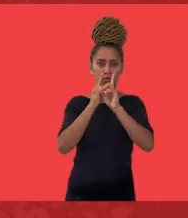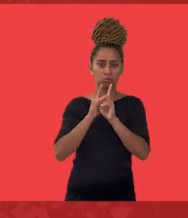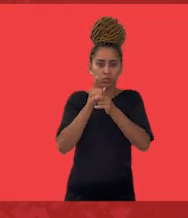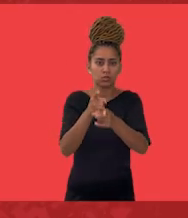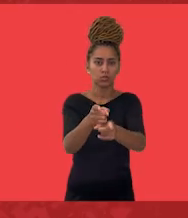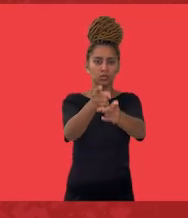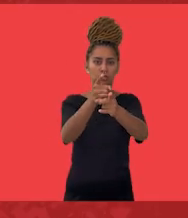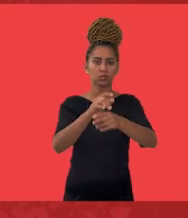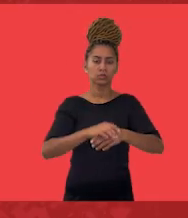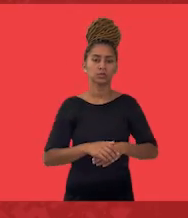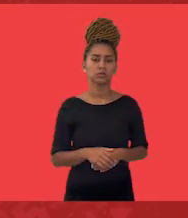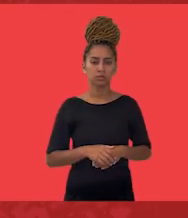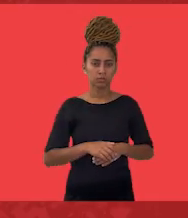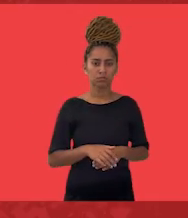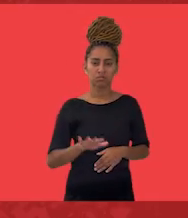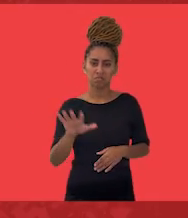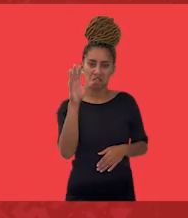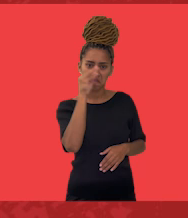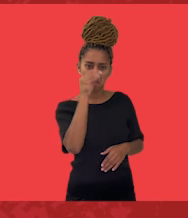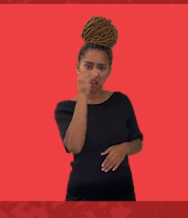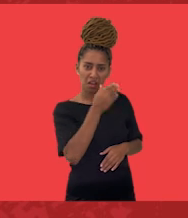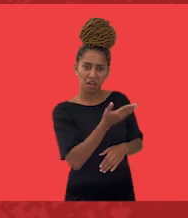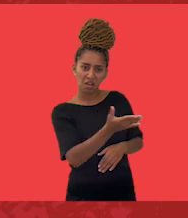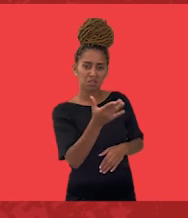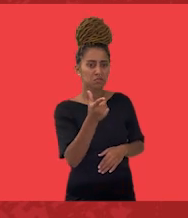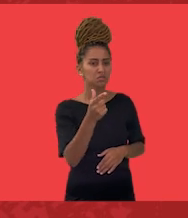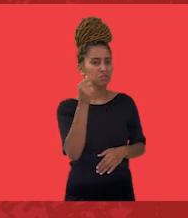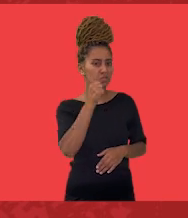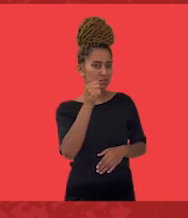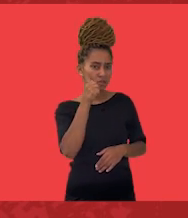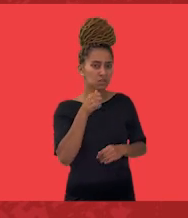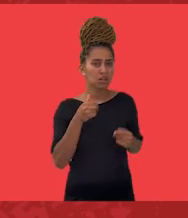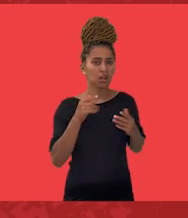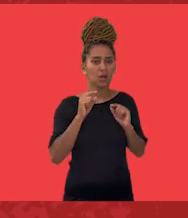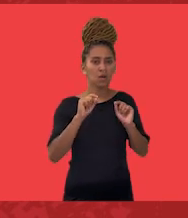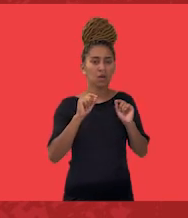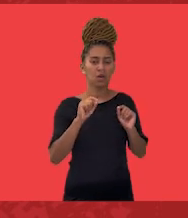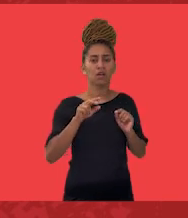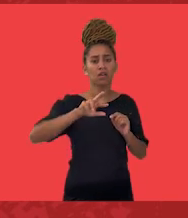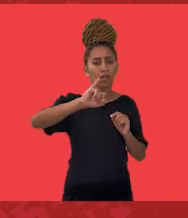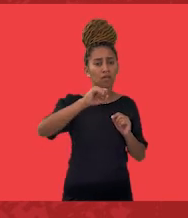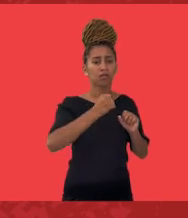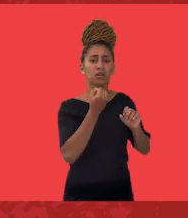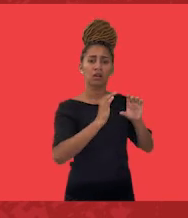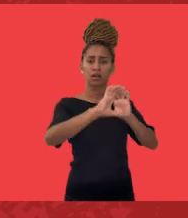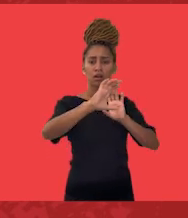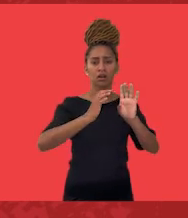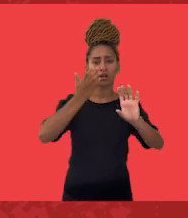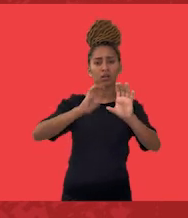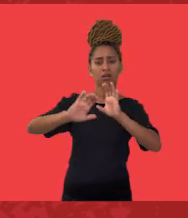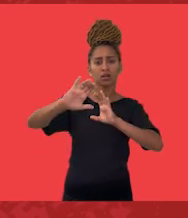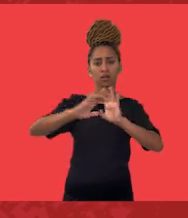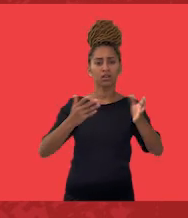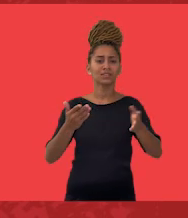instrumento, trompete trazido de Lima. Artista obstrui a passagem,